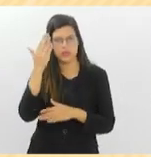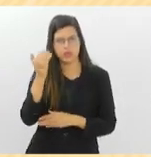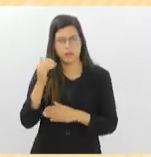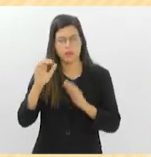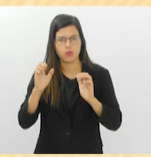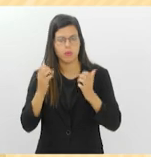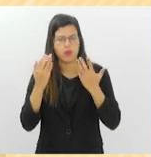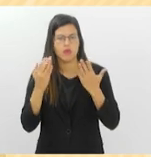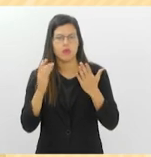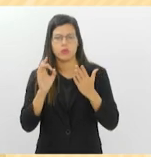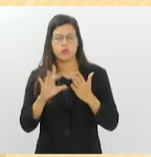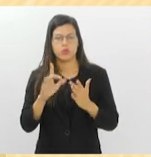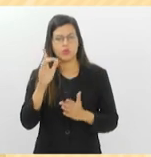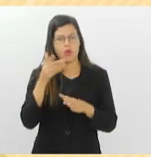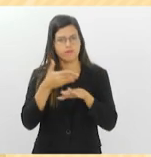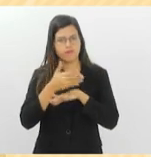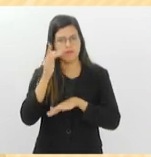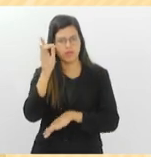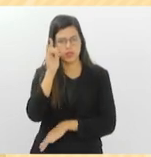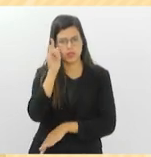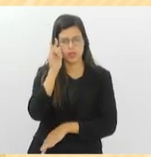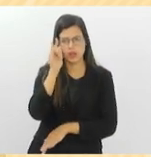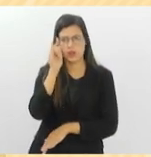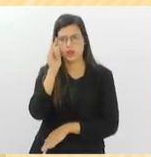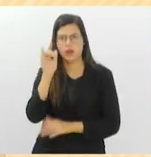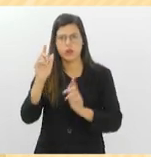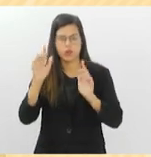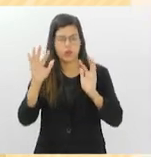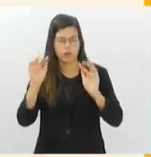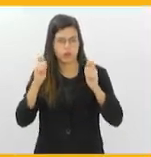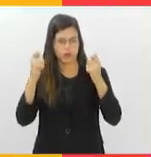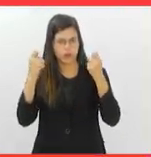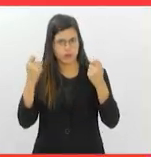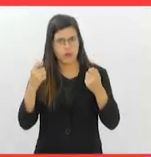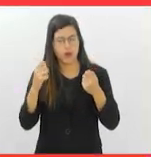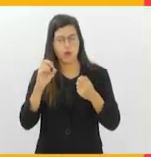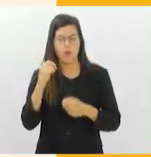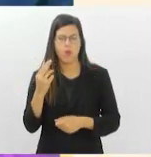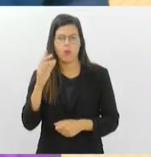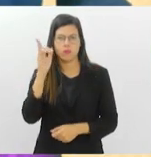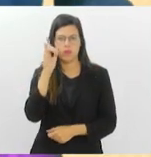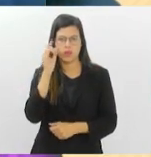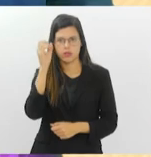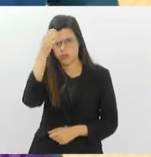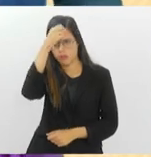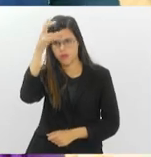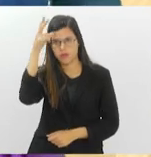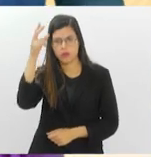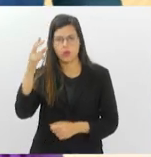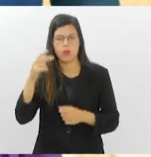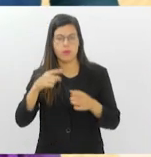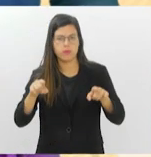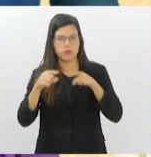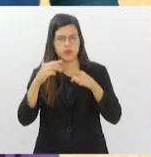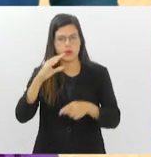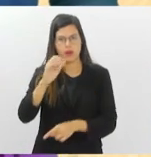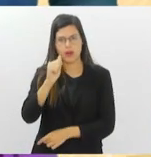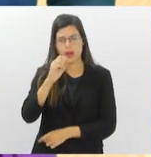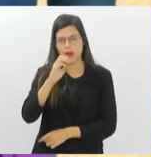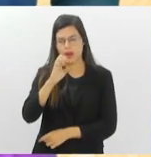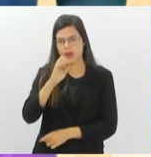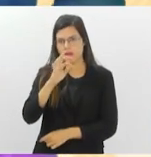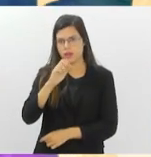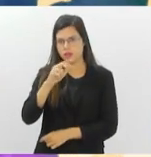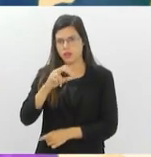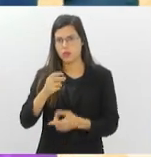programação é só acessar o Instagram do festival ou também o Instagram da prefeitura o musical Caetano conro ventos apresenta